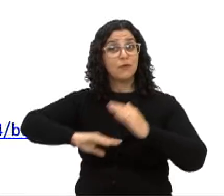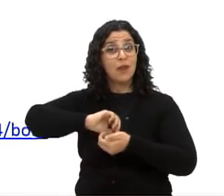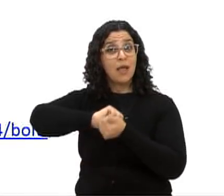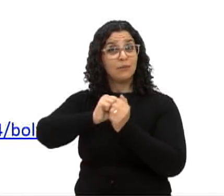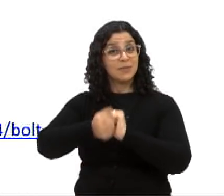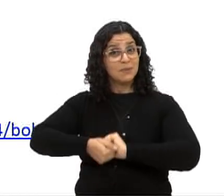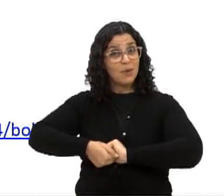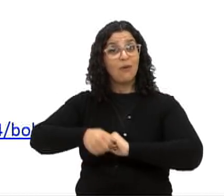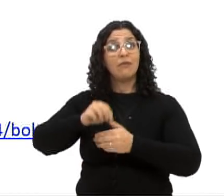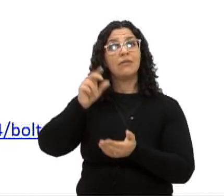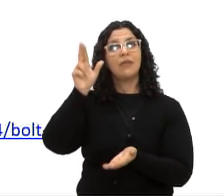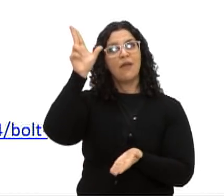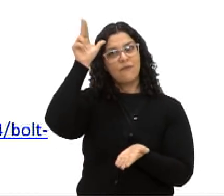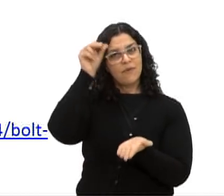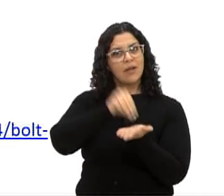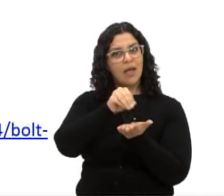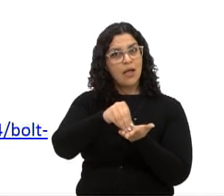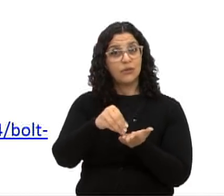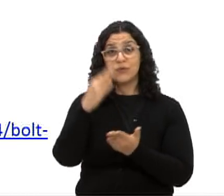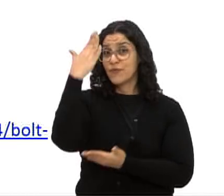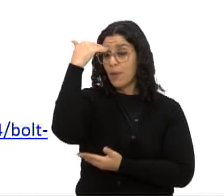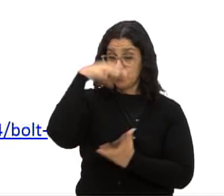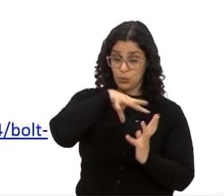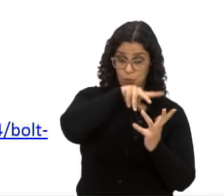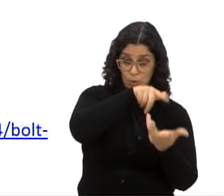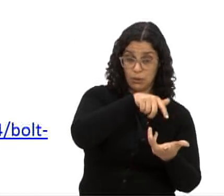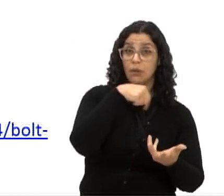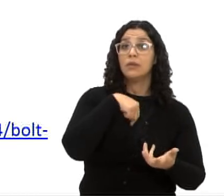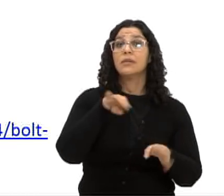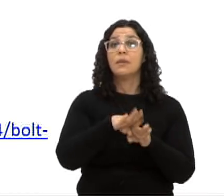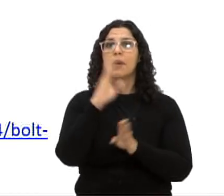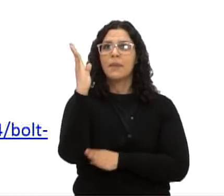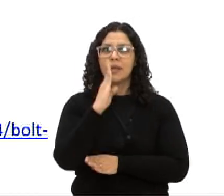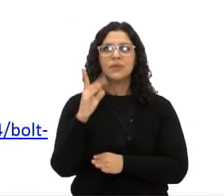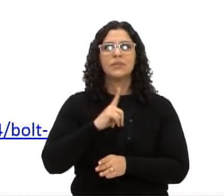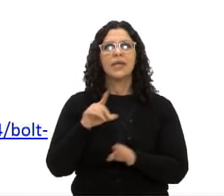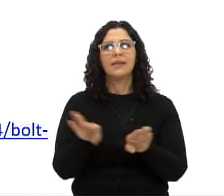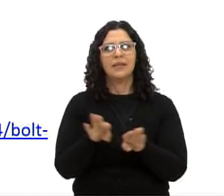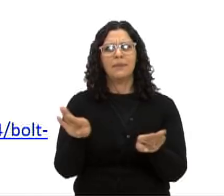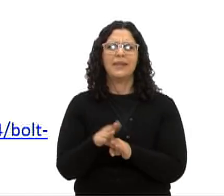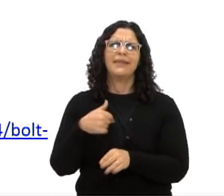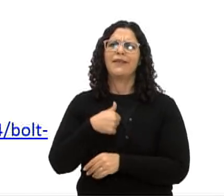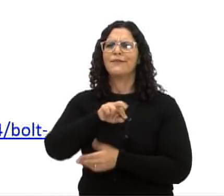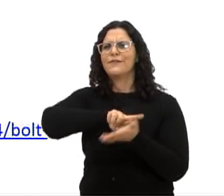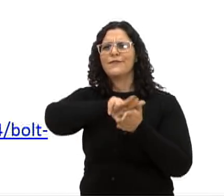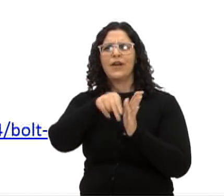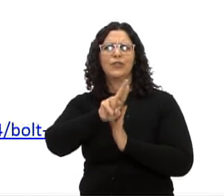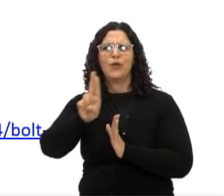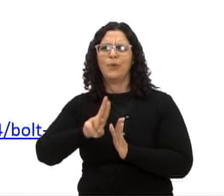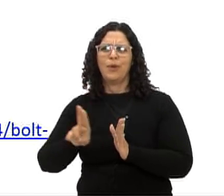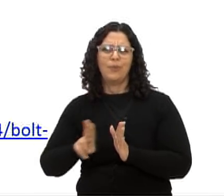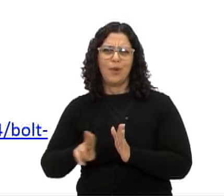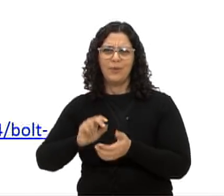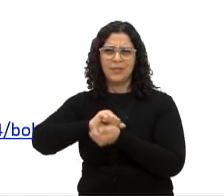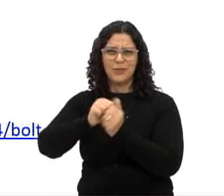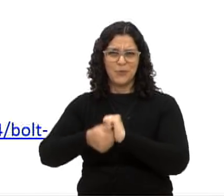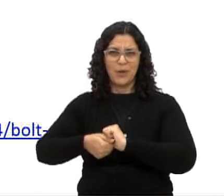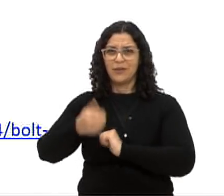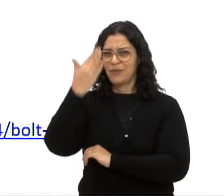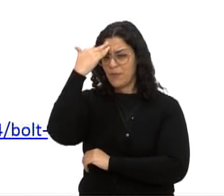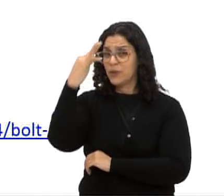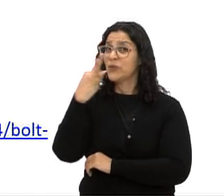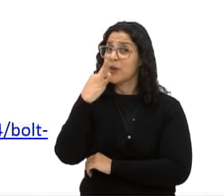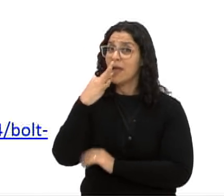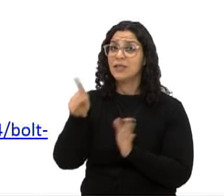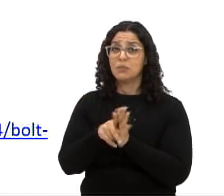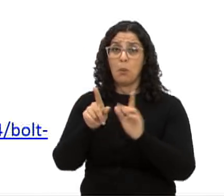são conhecidos no Brasil e no mundo. Quando a gente fala em atleta, a gente já pensa lá, né? Usain Bolt, Neymar, Messi, né? Os nomes assim mais